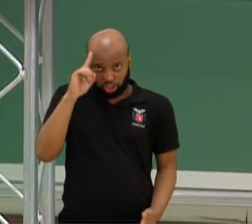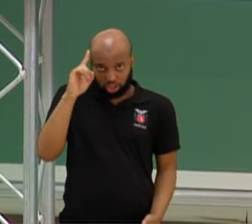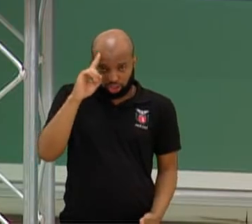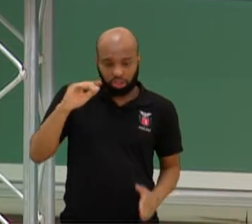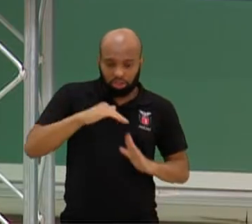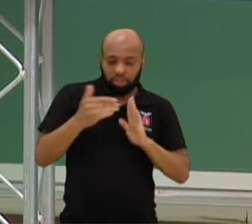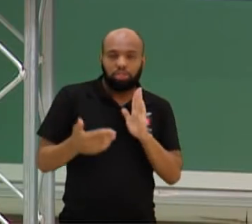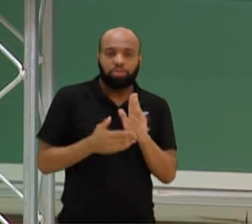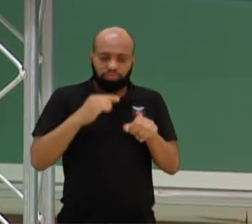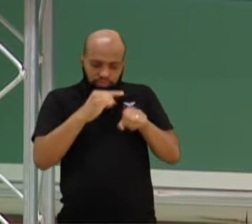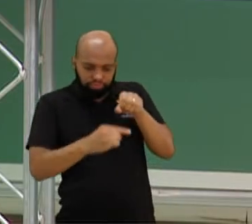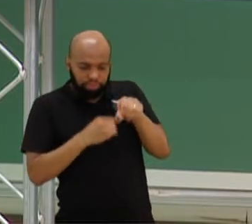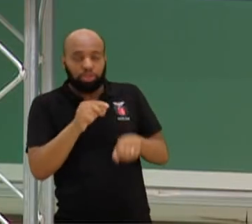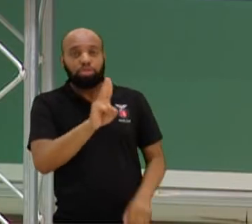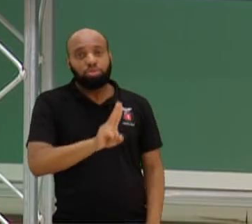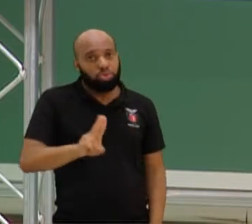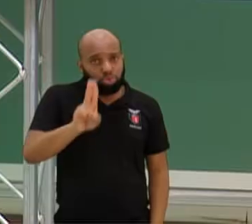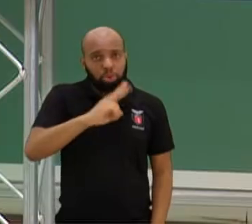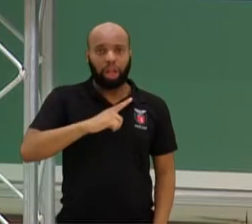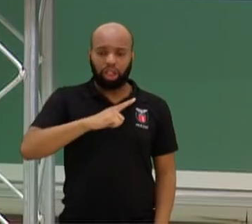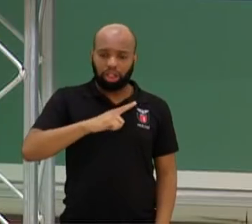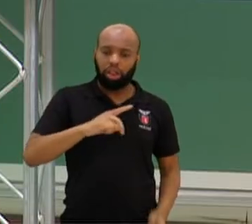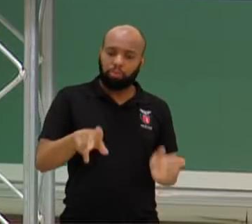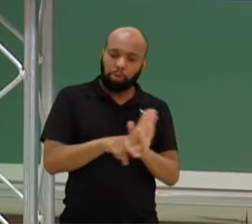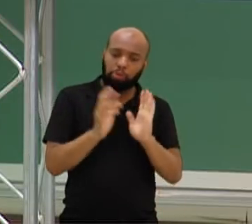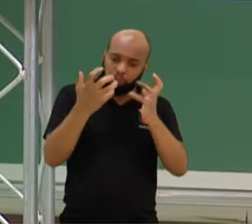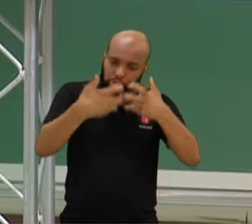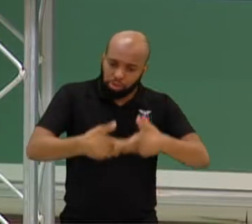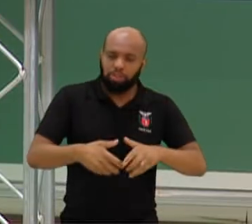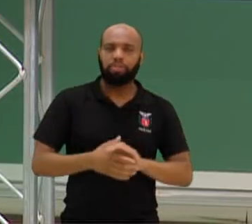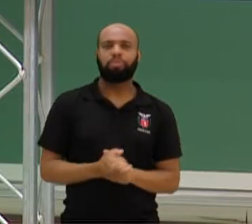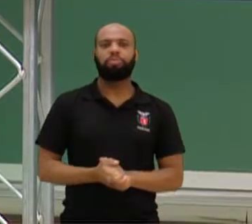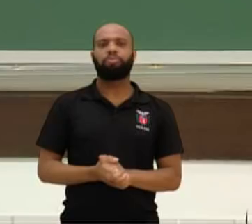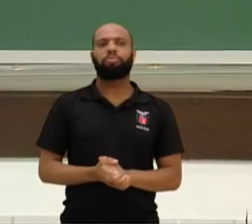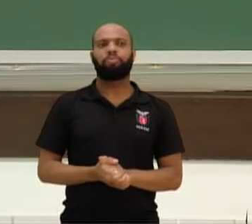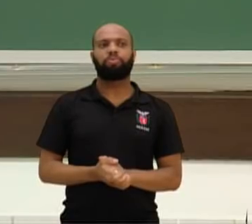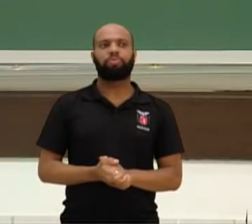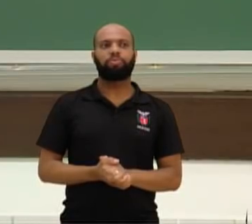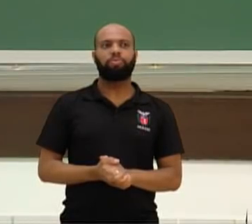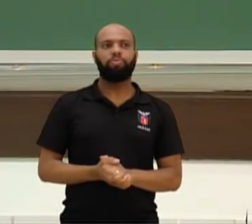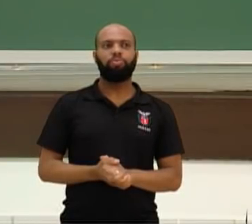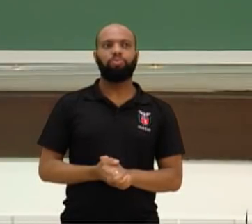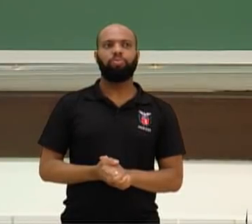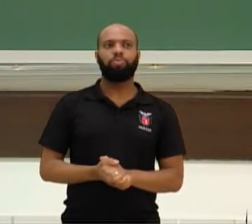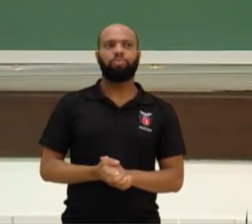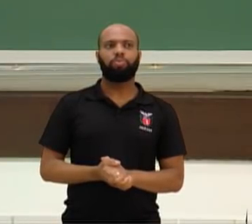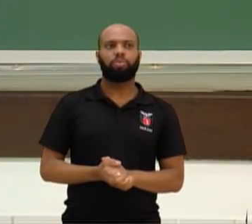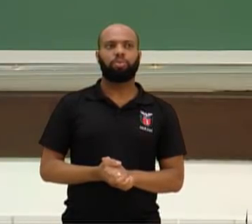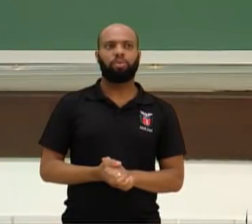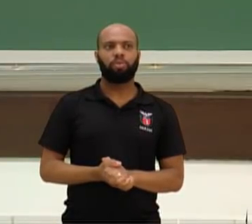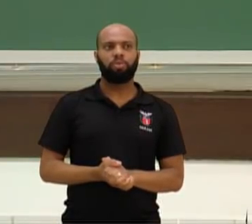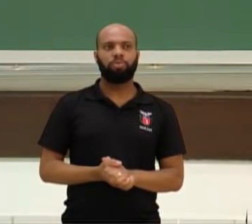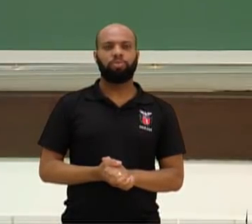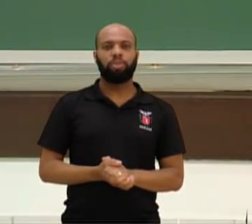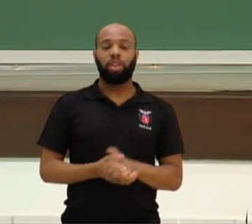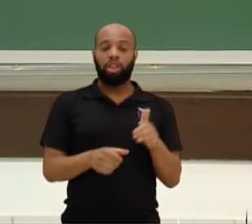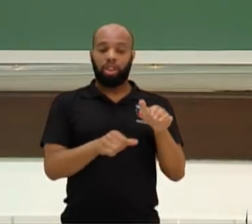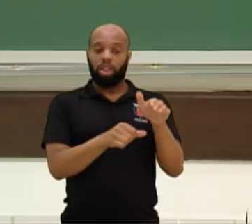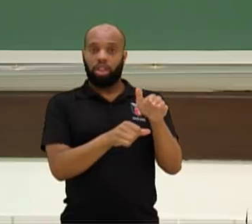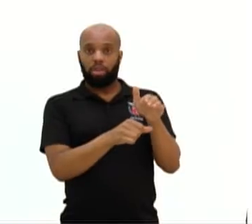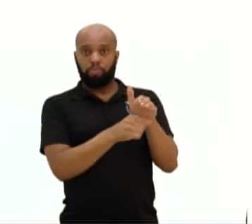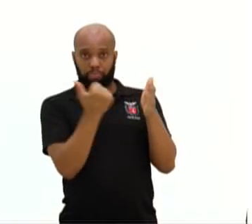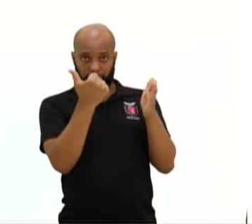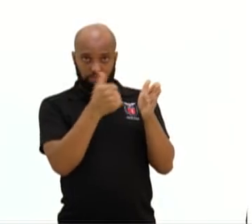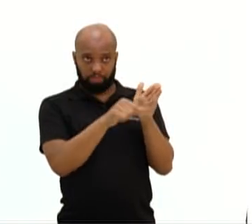elas utilizam as rodas para funcionar, para trabalhar. Então, vamos lá. O primeiro